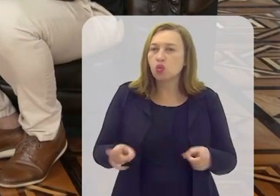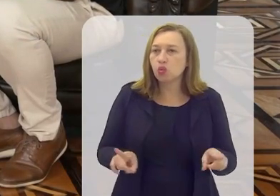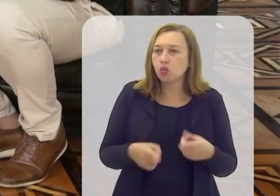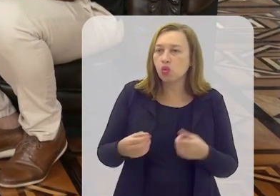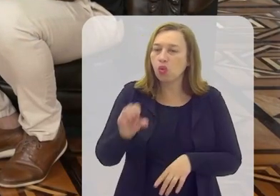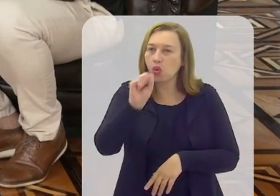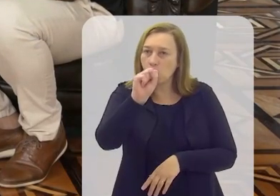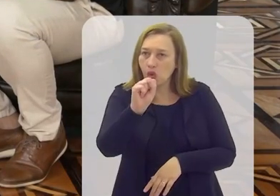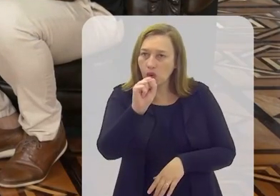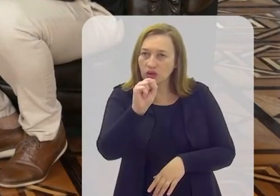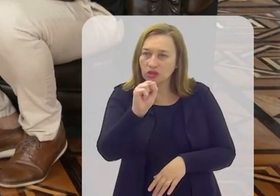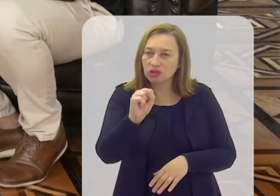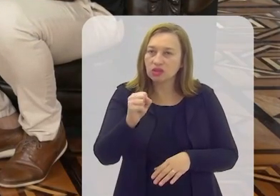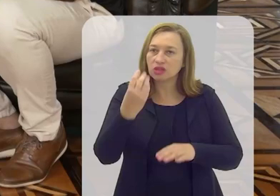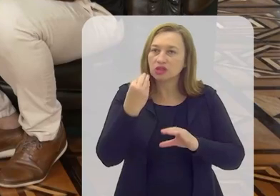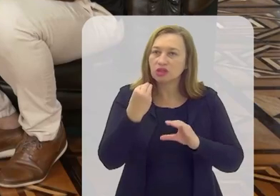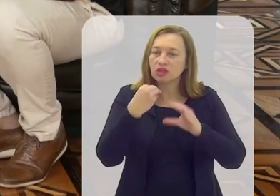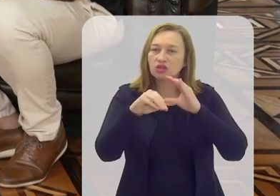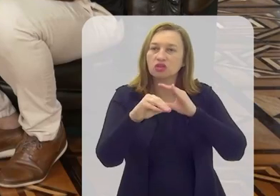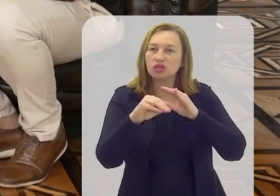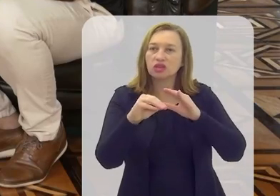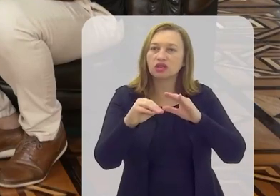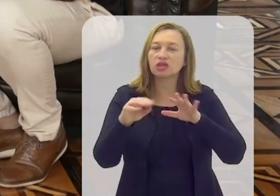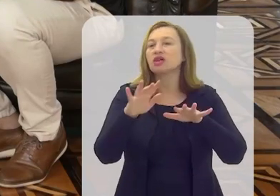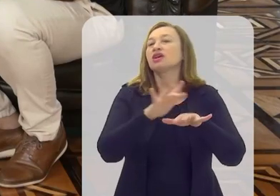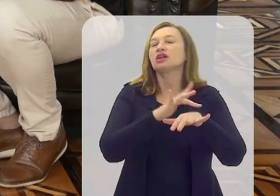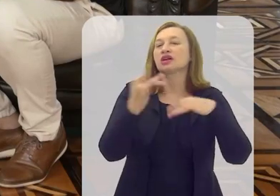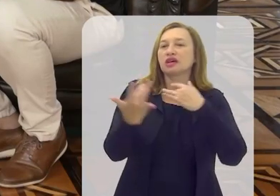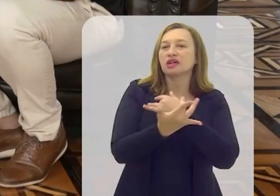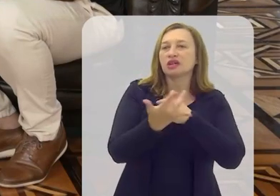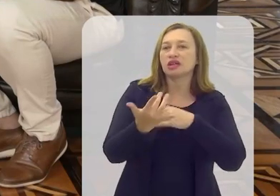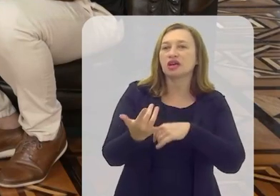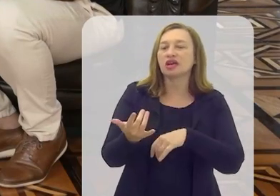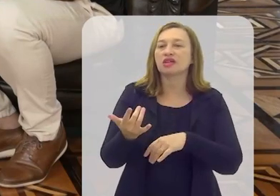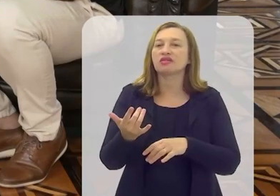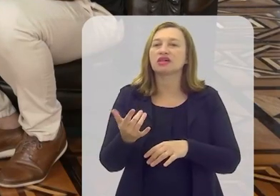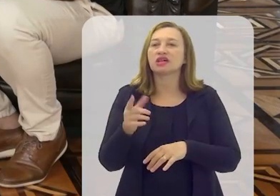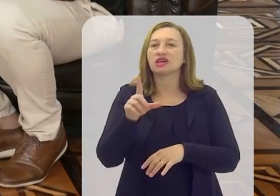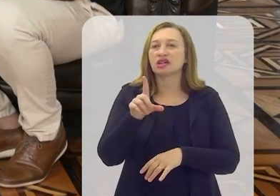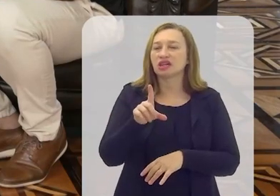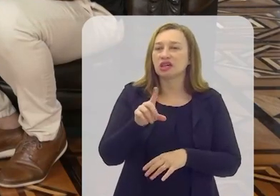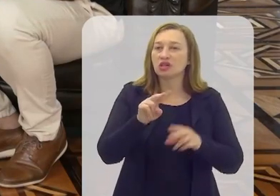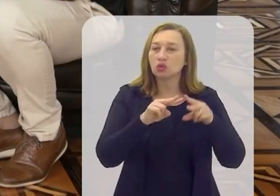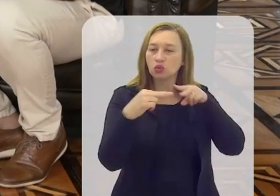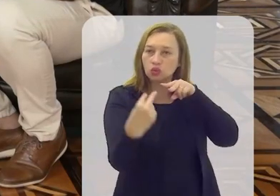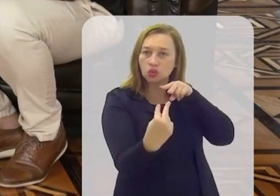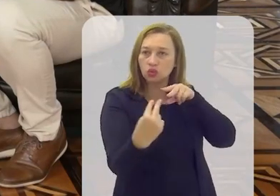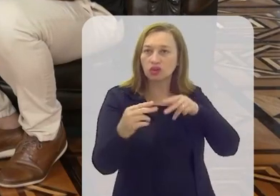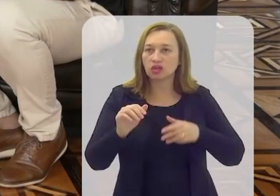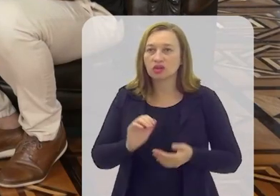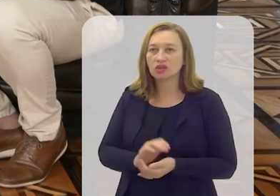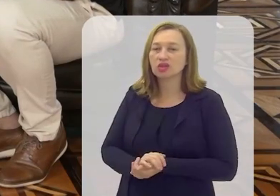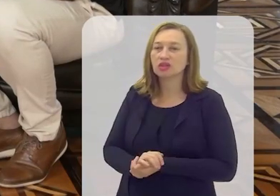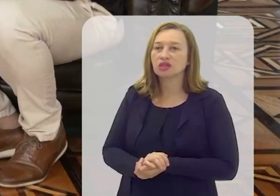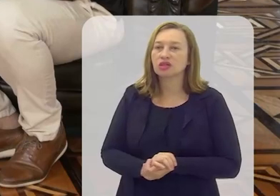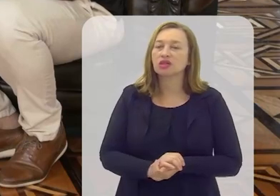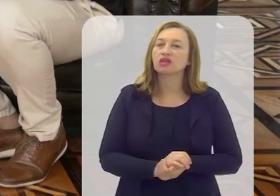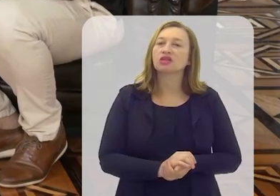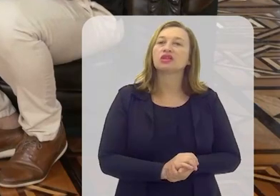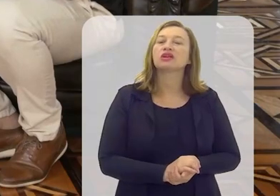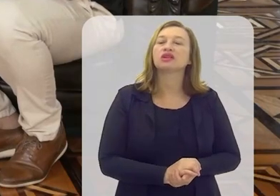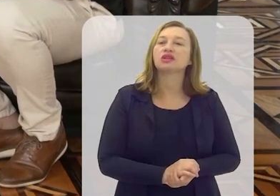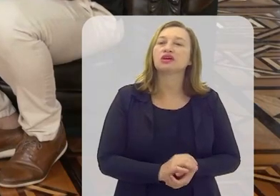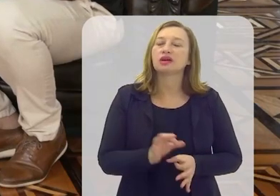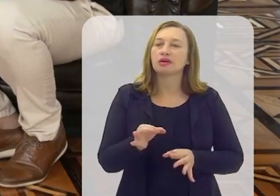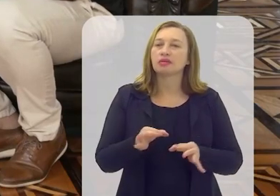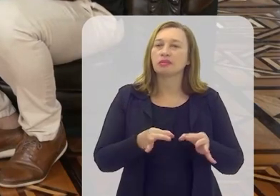vai estar sendo disponibilizado na internet, a versão digital. E eu vou colocar um bônus, aproveitar o jabá aqui. Por favor, um bônus vai. Com instruções de montagem. Depois você deixa